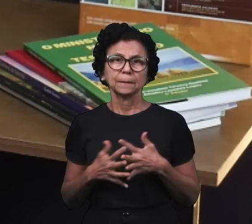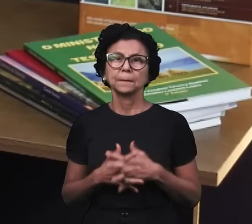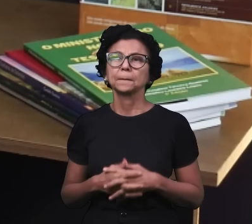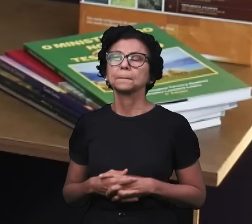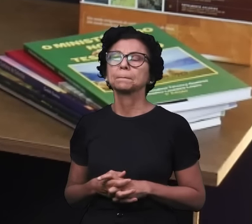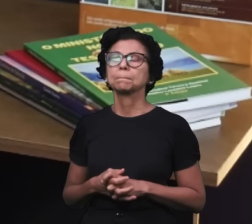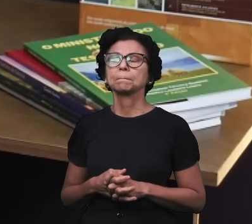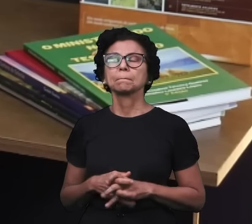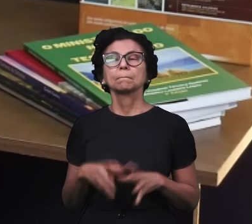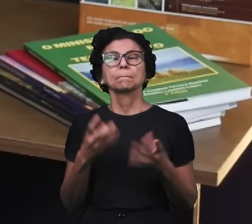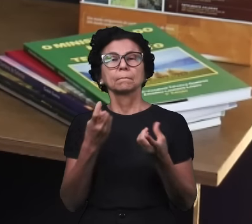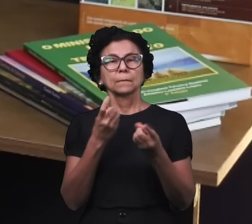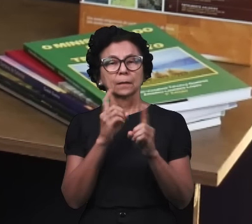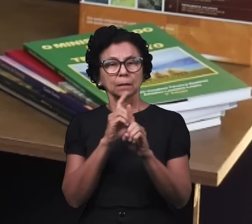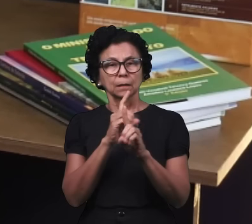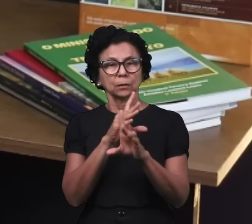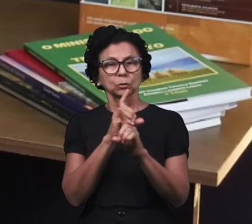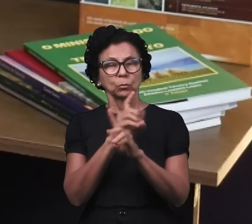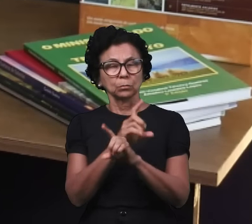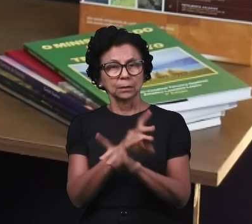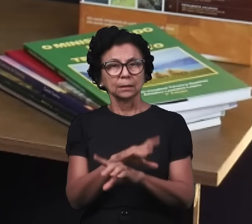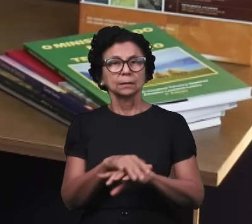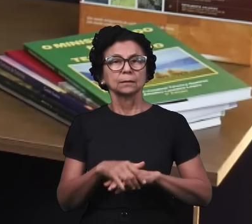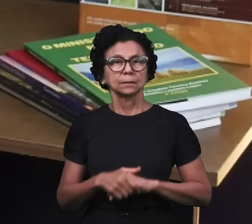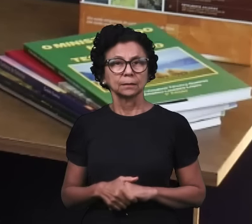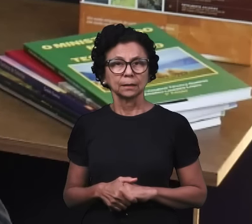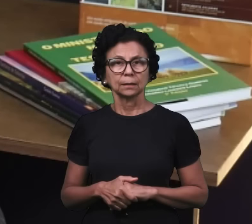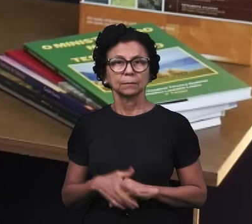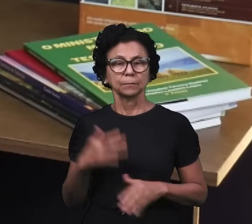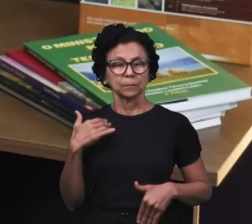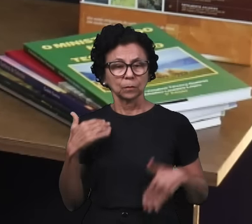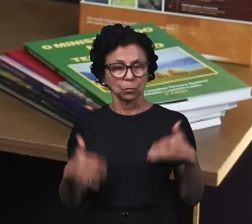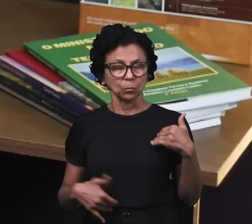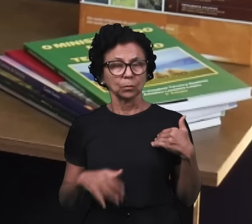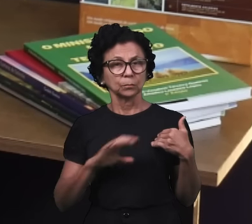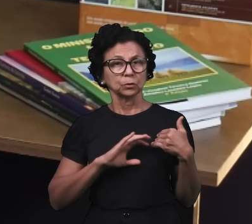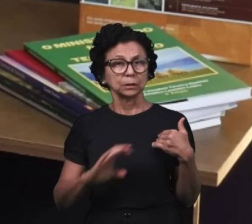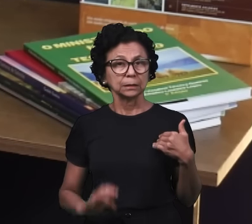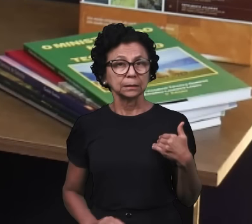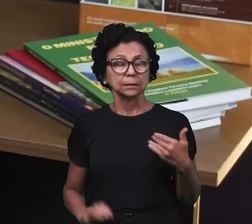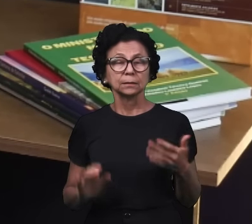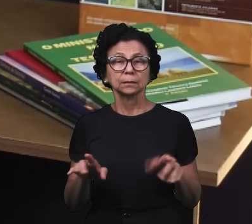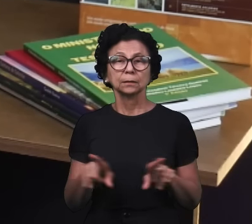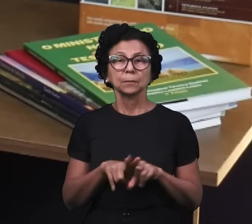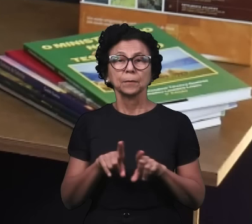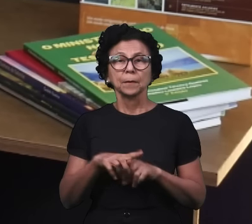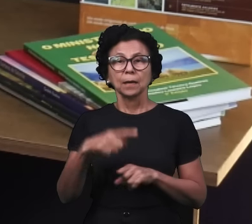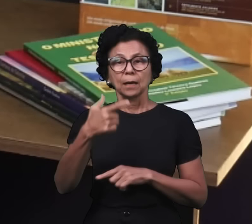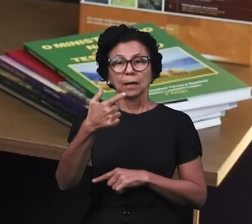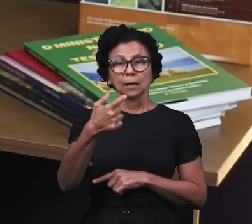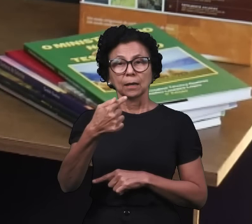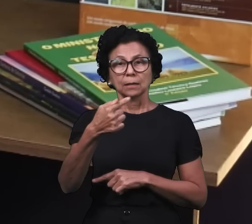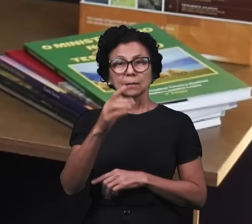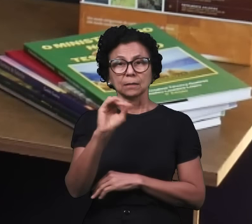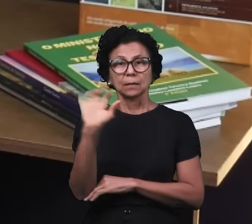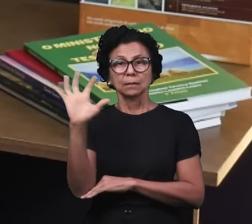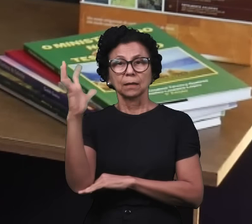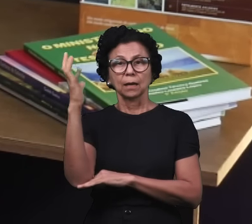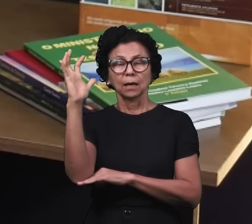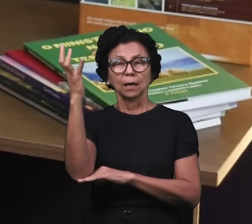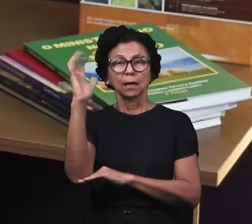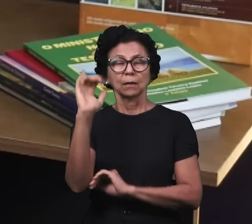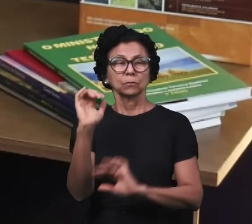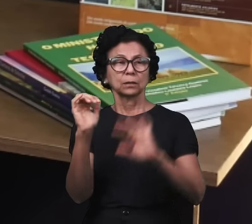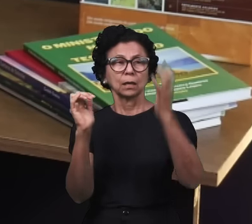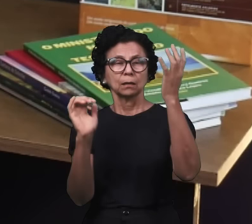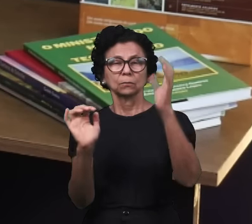para isso, né? As 70 palmeiras falando ali da história da igreja, dirigida pelo Senhor, e essa